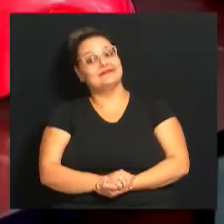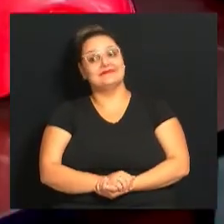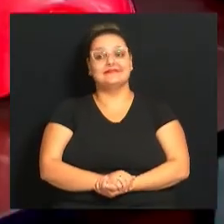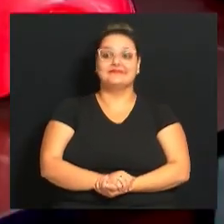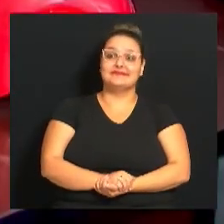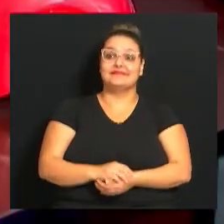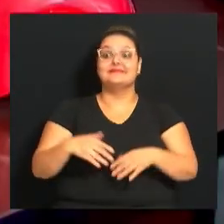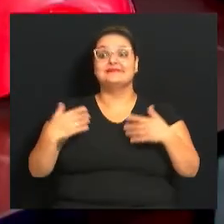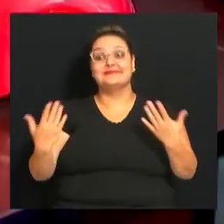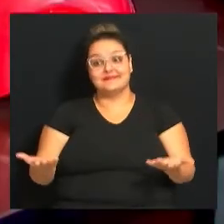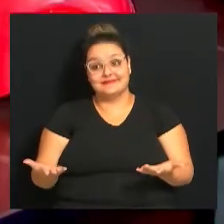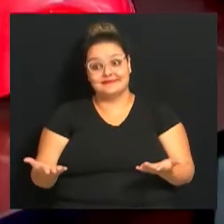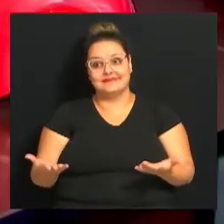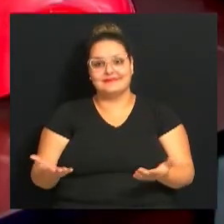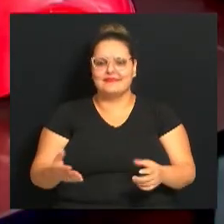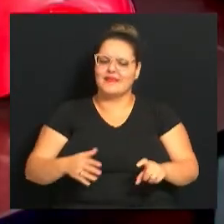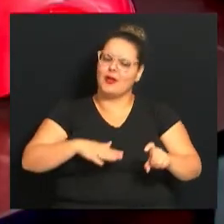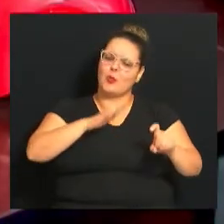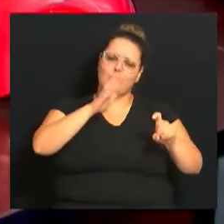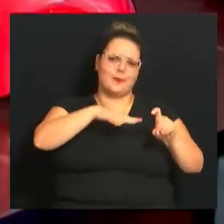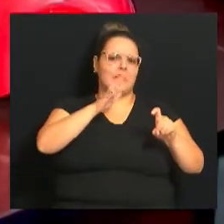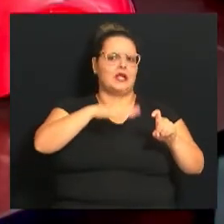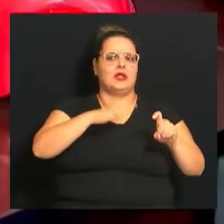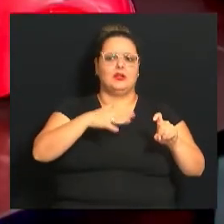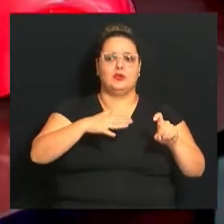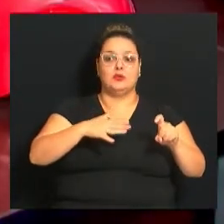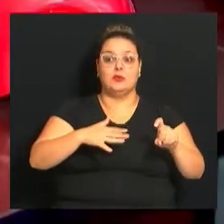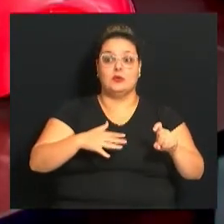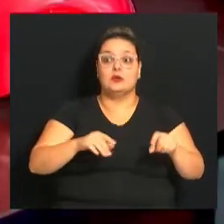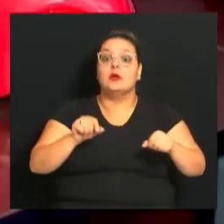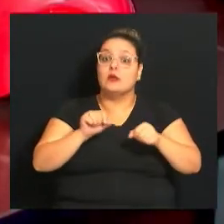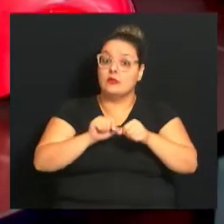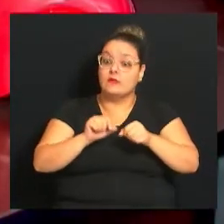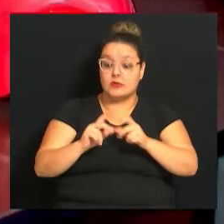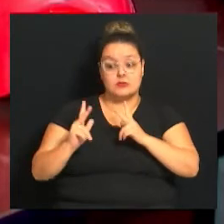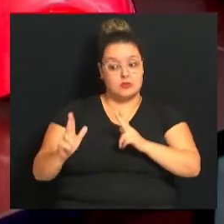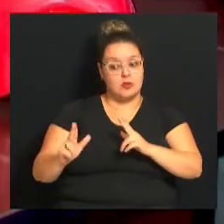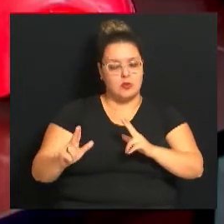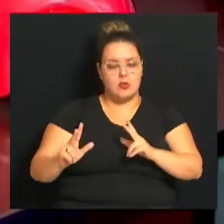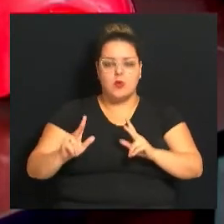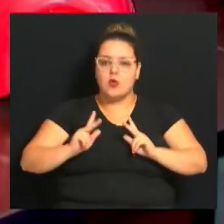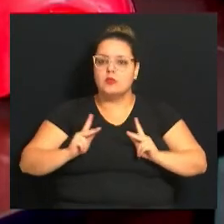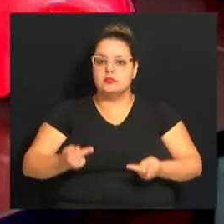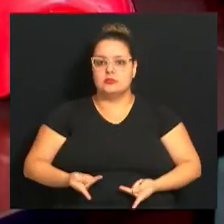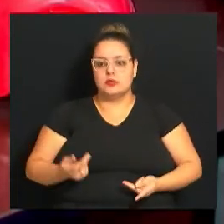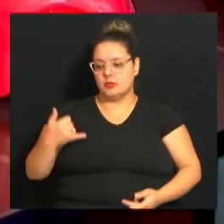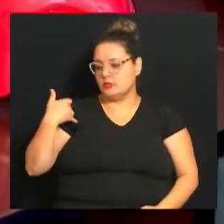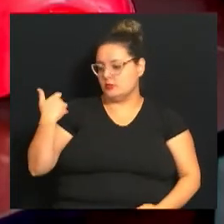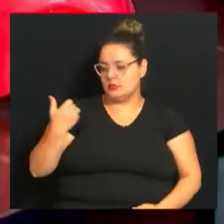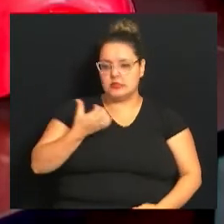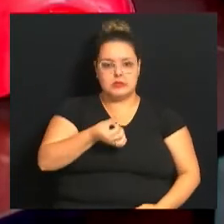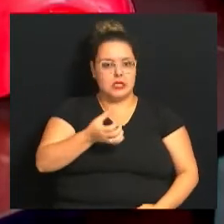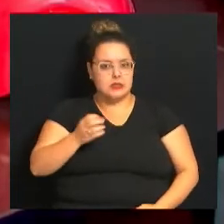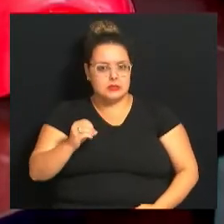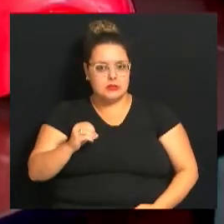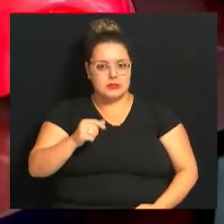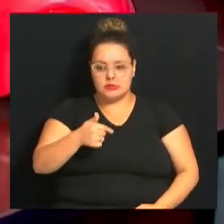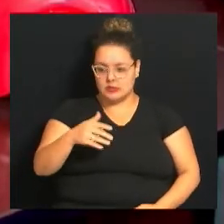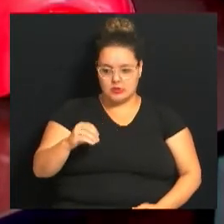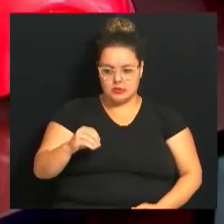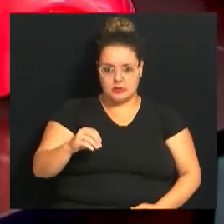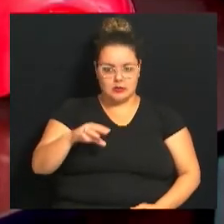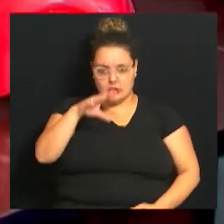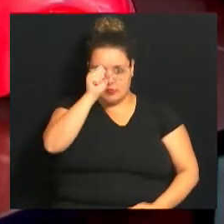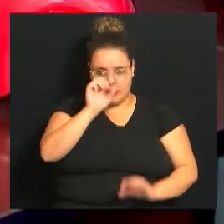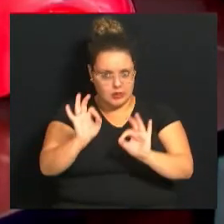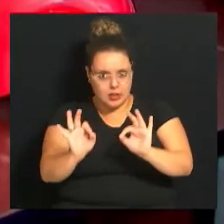Isso eu falo é um grande mito. Eu gosto muito de fazer uma associação com o ser humano. Eu falo, uma pessoa de 60, 70 anos não pode aprender nada. E acho que a